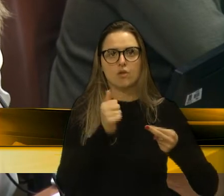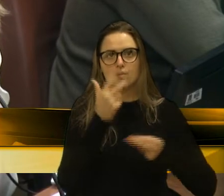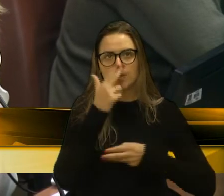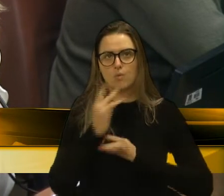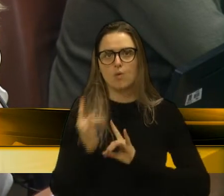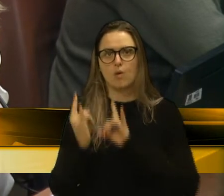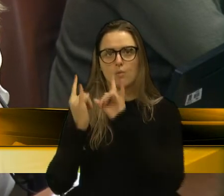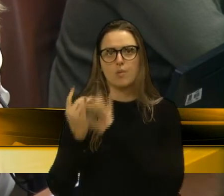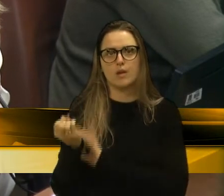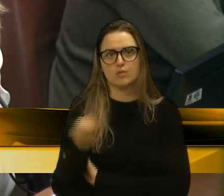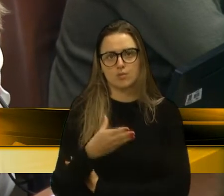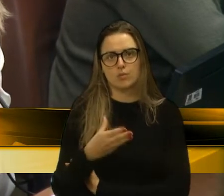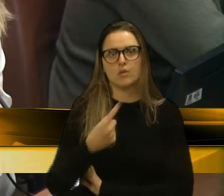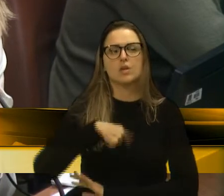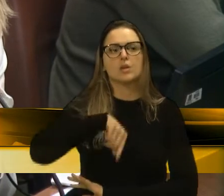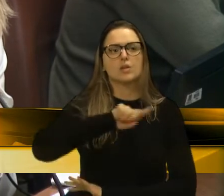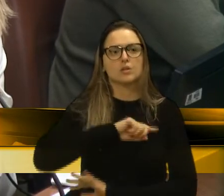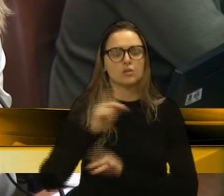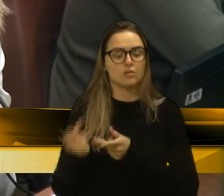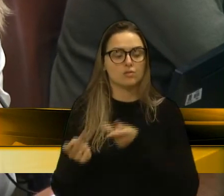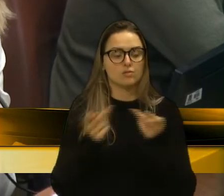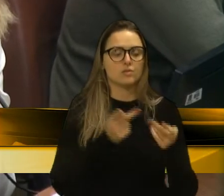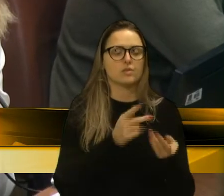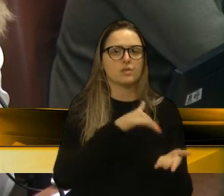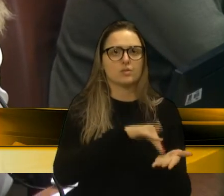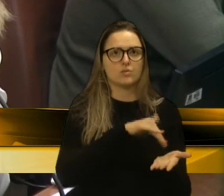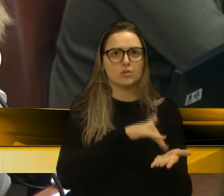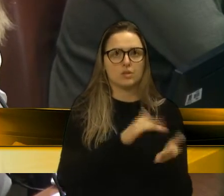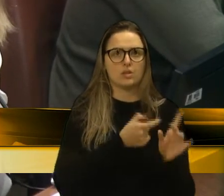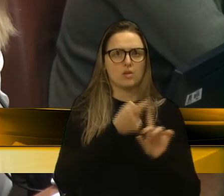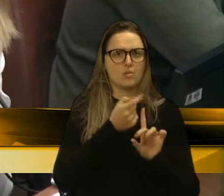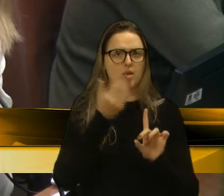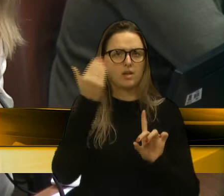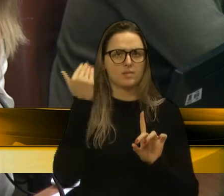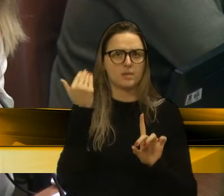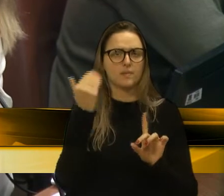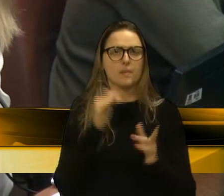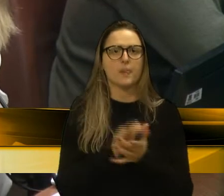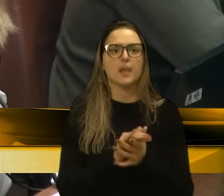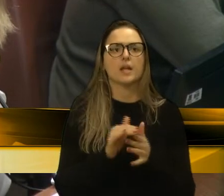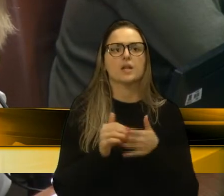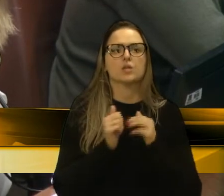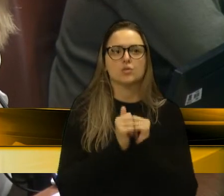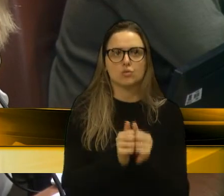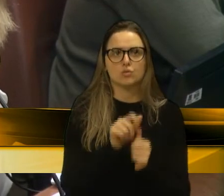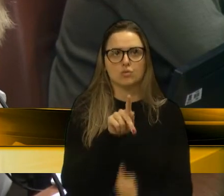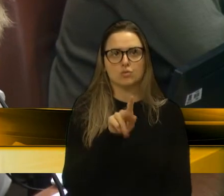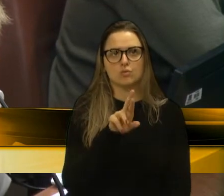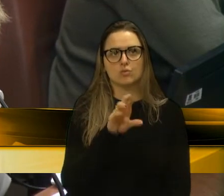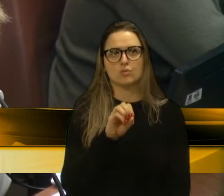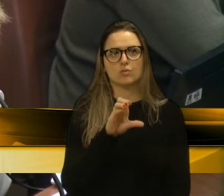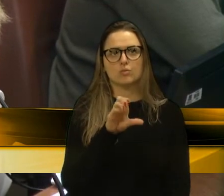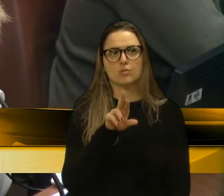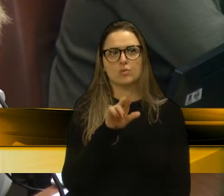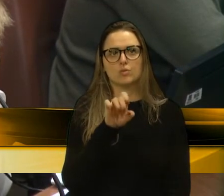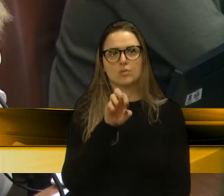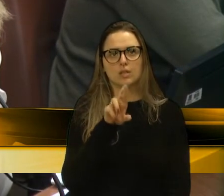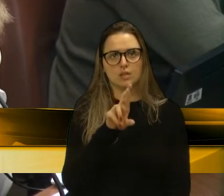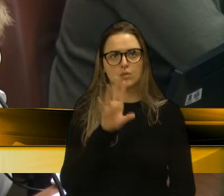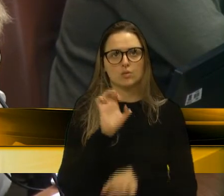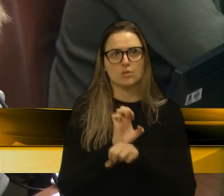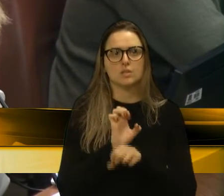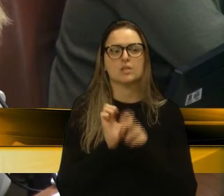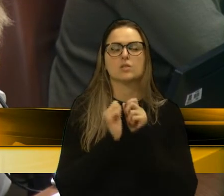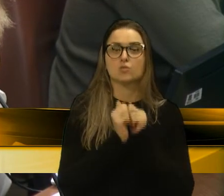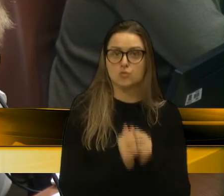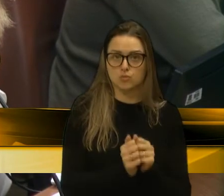novos. E nós estivemos visitando o secretário meses atrás, na companhia, inclusive, do procurador, né, do Estado, e com um